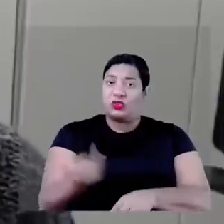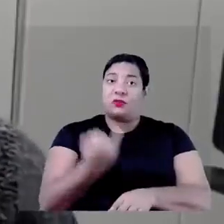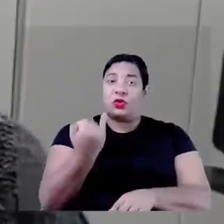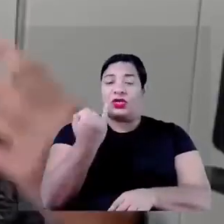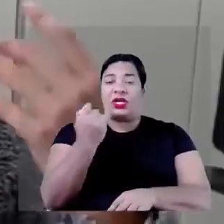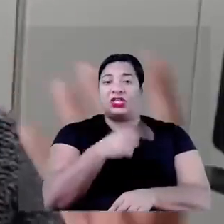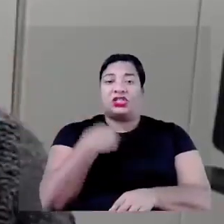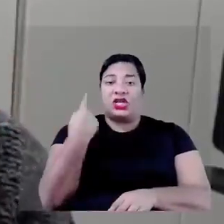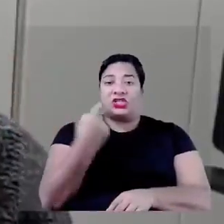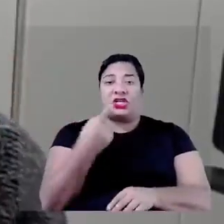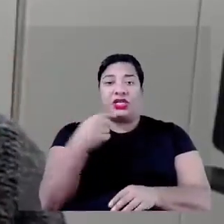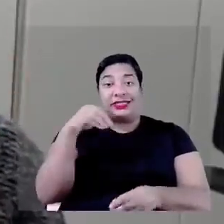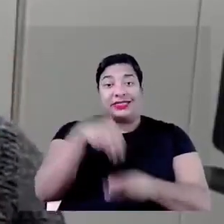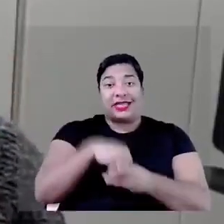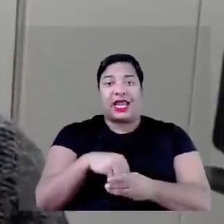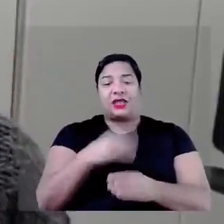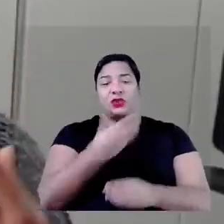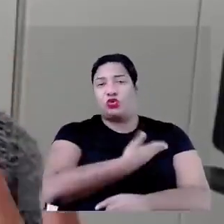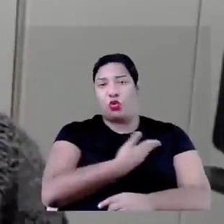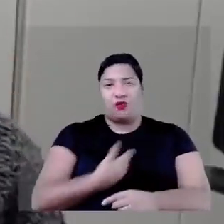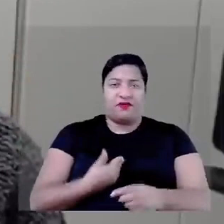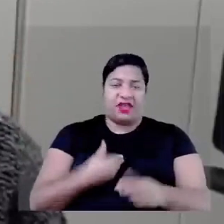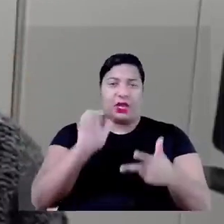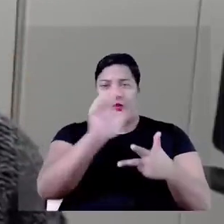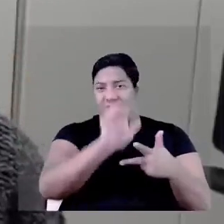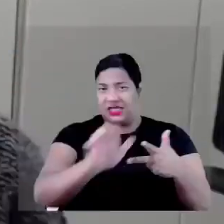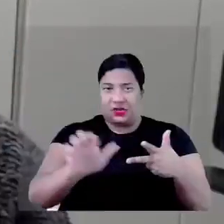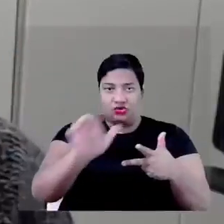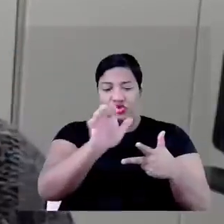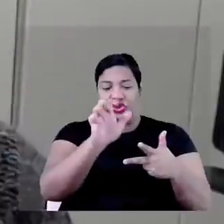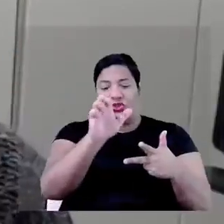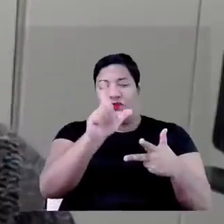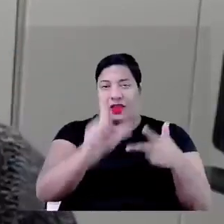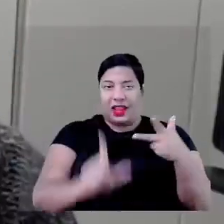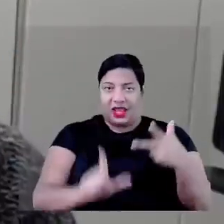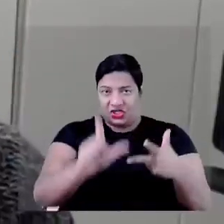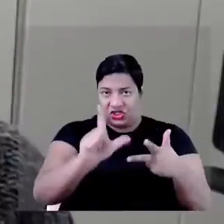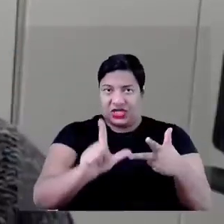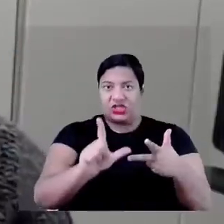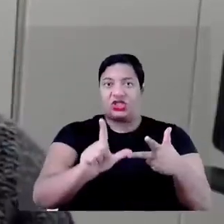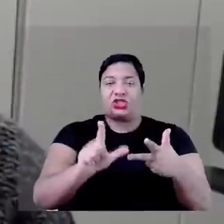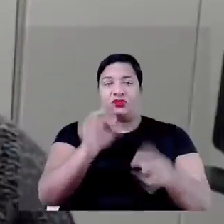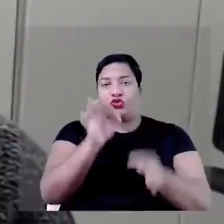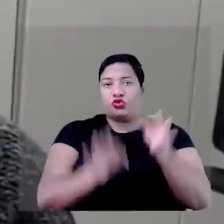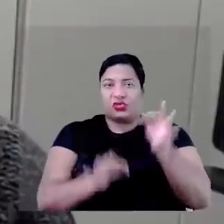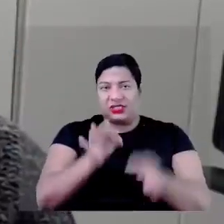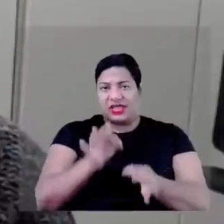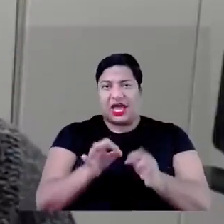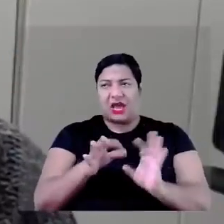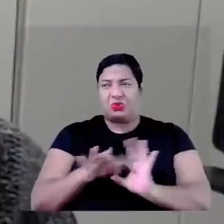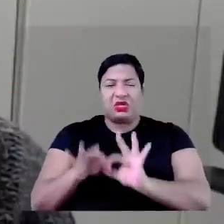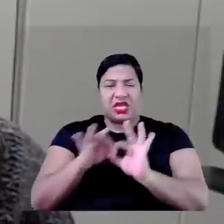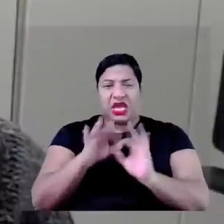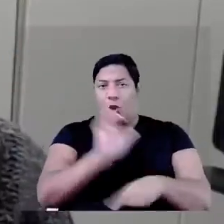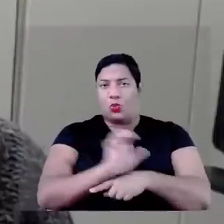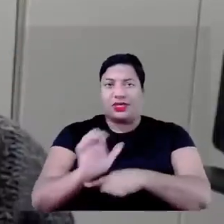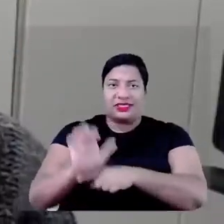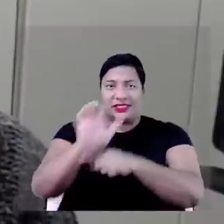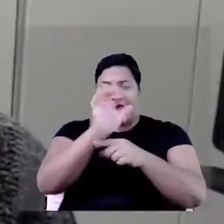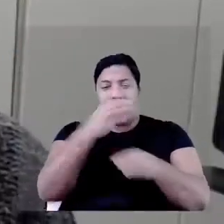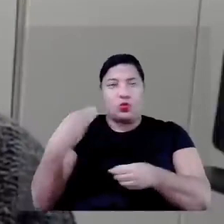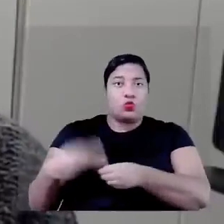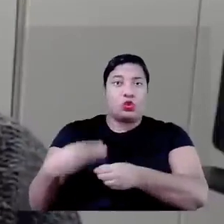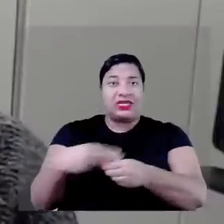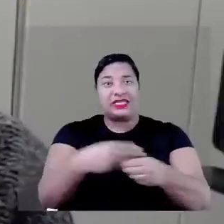administração pública, enquanto poder executivo, legislativo, judiciário, União, Estado, municípios, é a gente